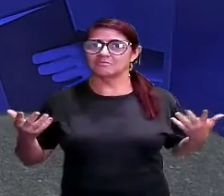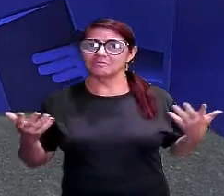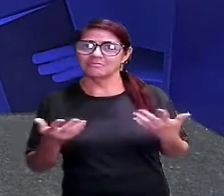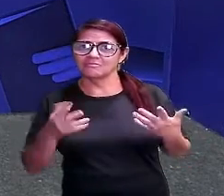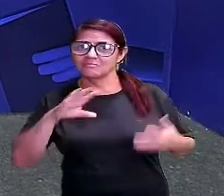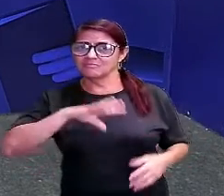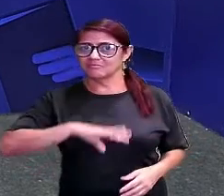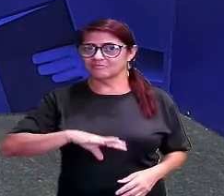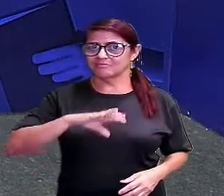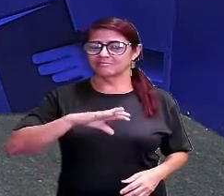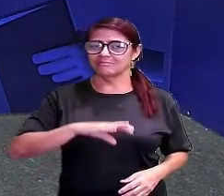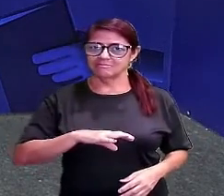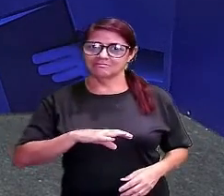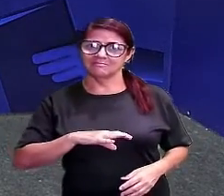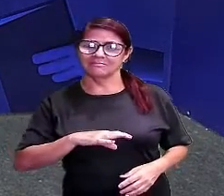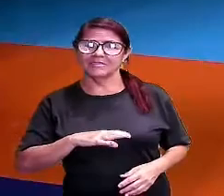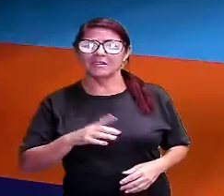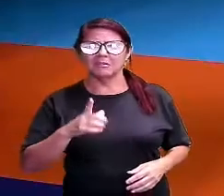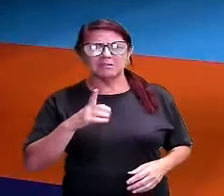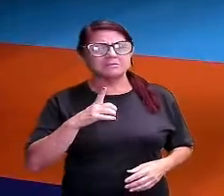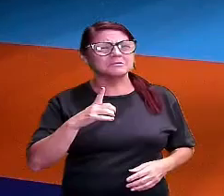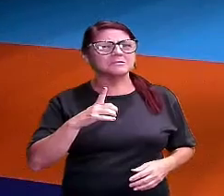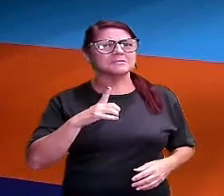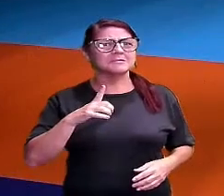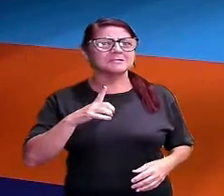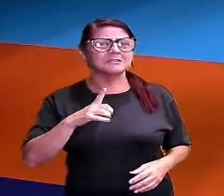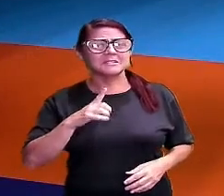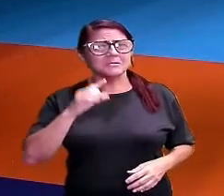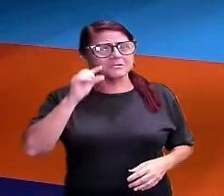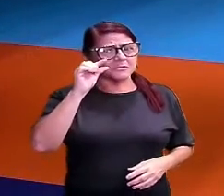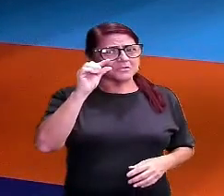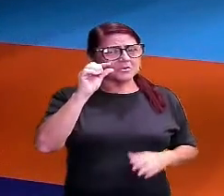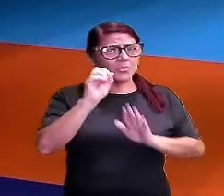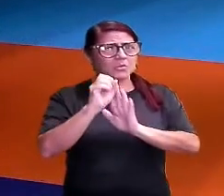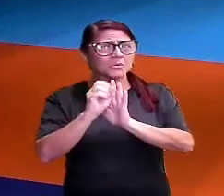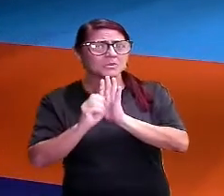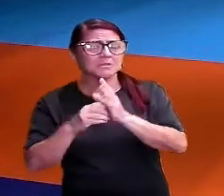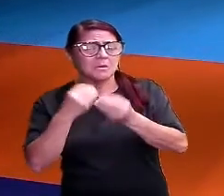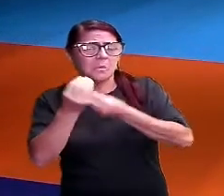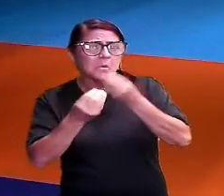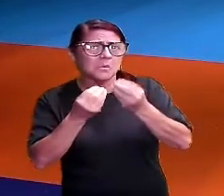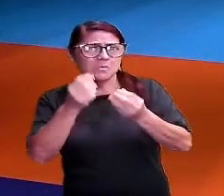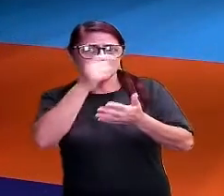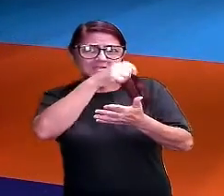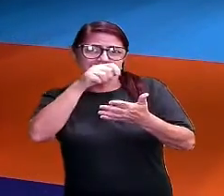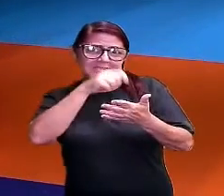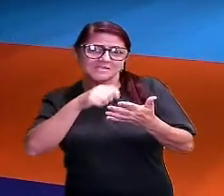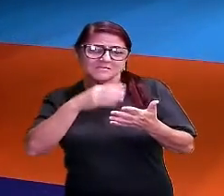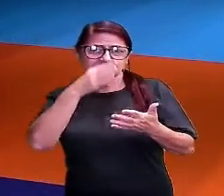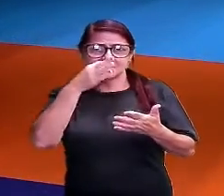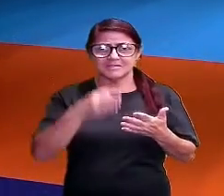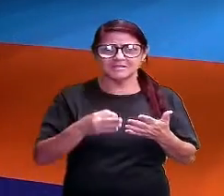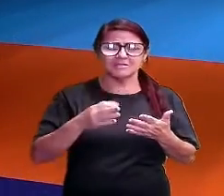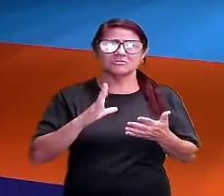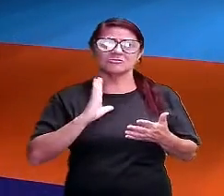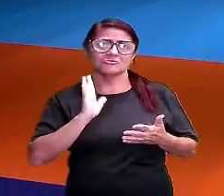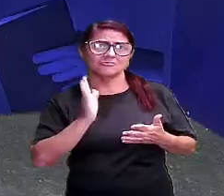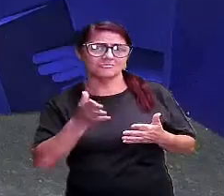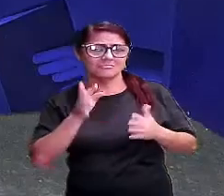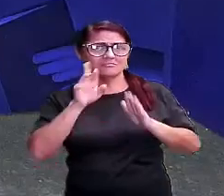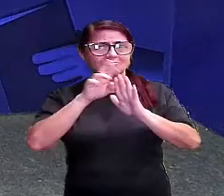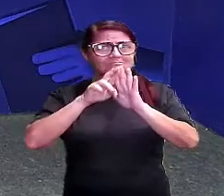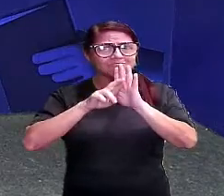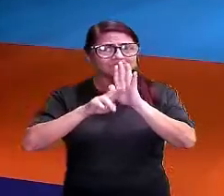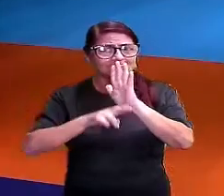língua portuguesa de hoje, a gente vai ver um pouquinho de ortografia, tá? A gente já viu algumas regrinhas